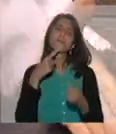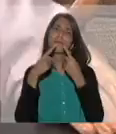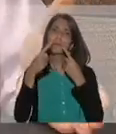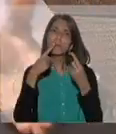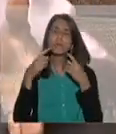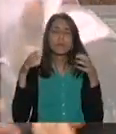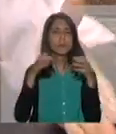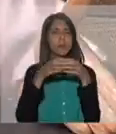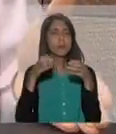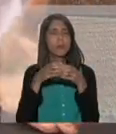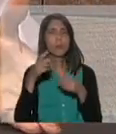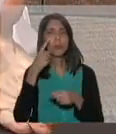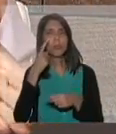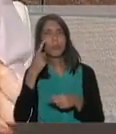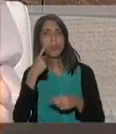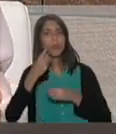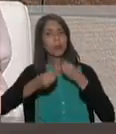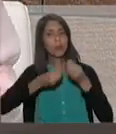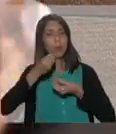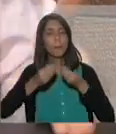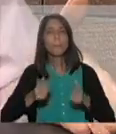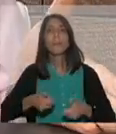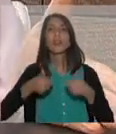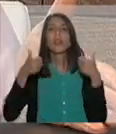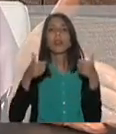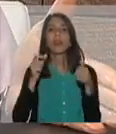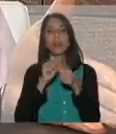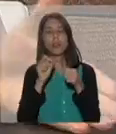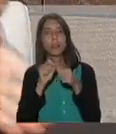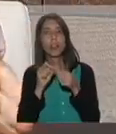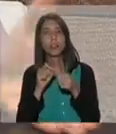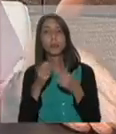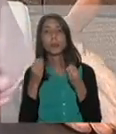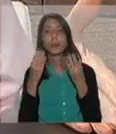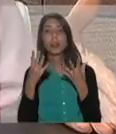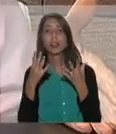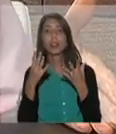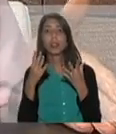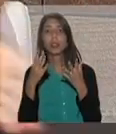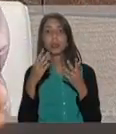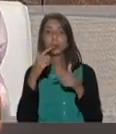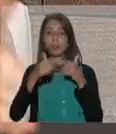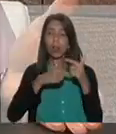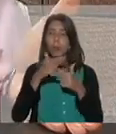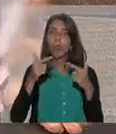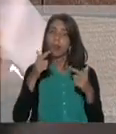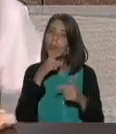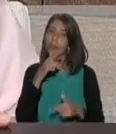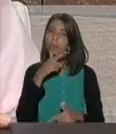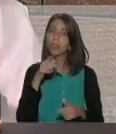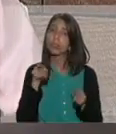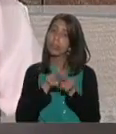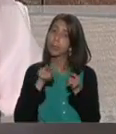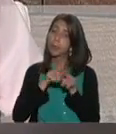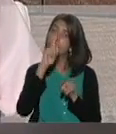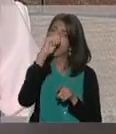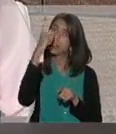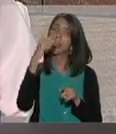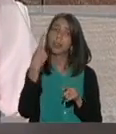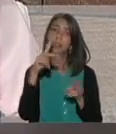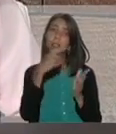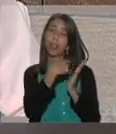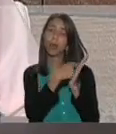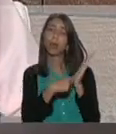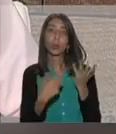discute com o grupo, com o elenco, o melhor caminho a ser tomado para o bem da obra e para o bem da ideia que o autor quer passar.